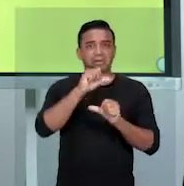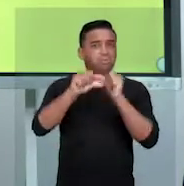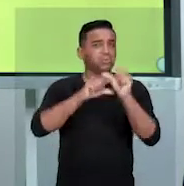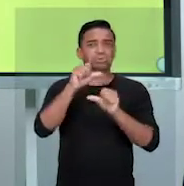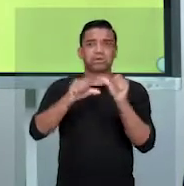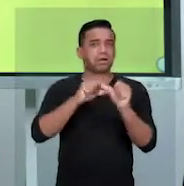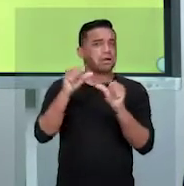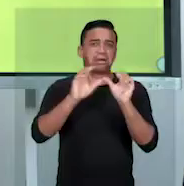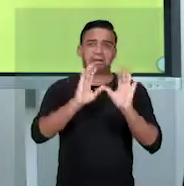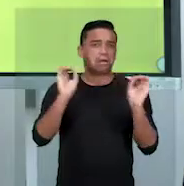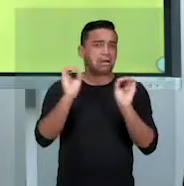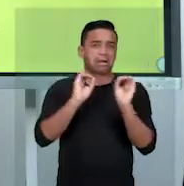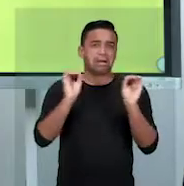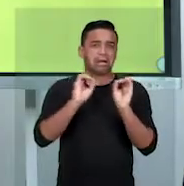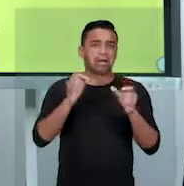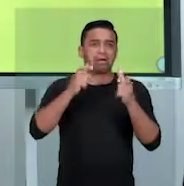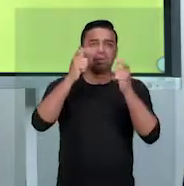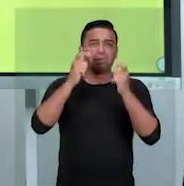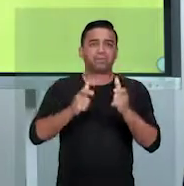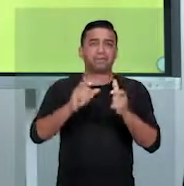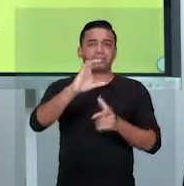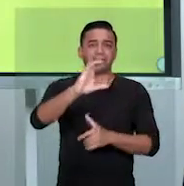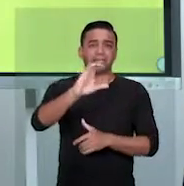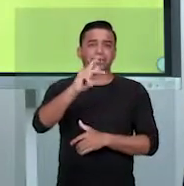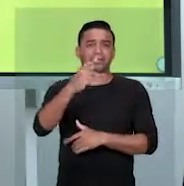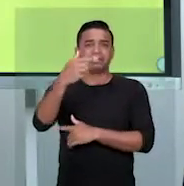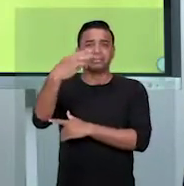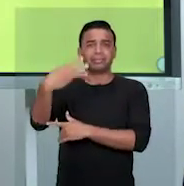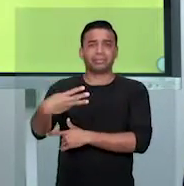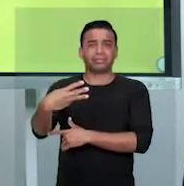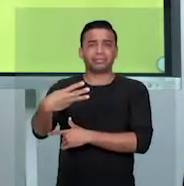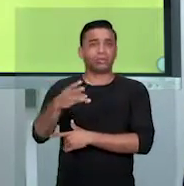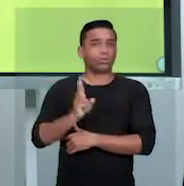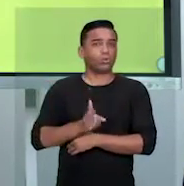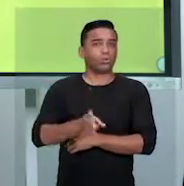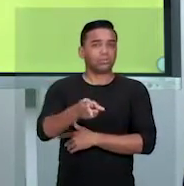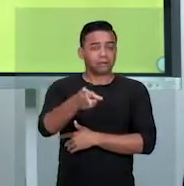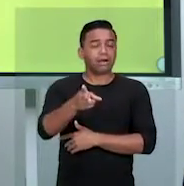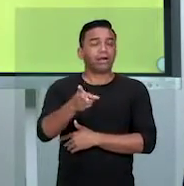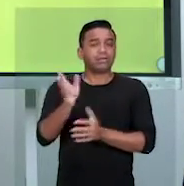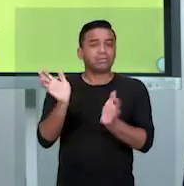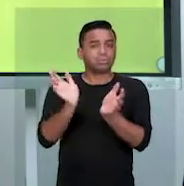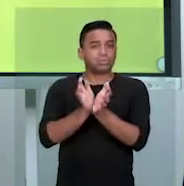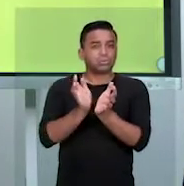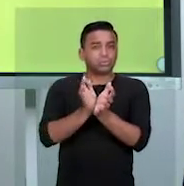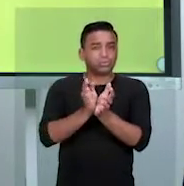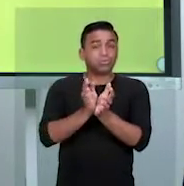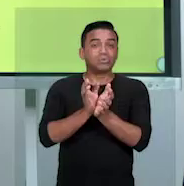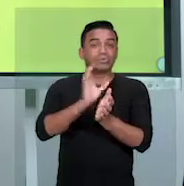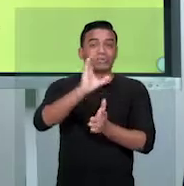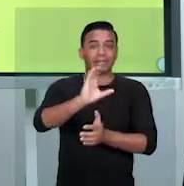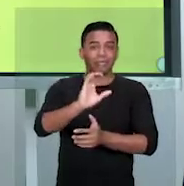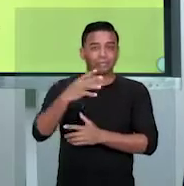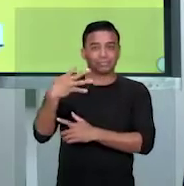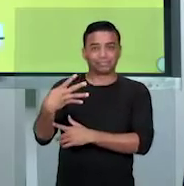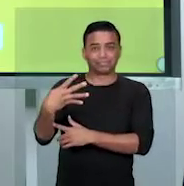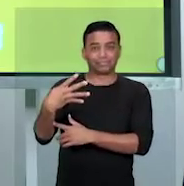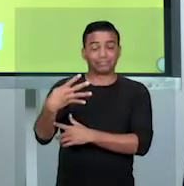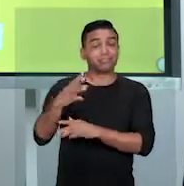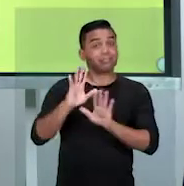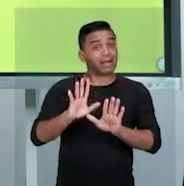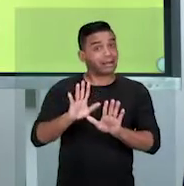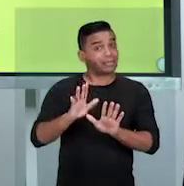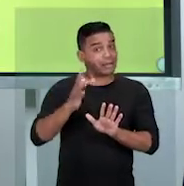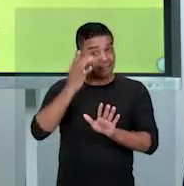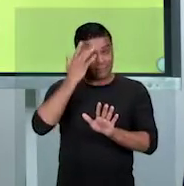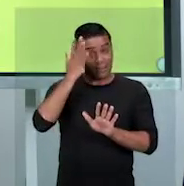alterar com relação à posição desse CH3. Ele vai continuar sendo no carbono 4. Mas, para